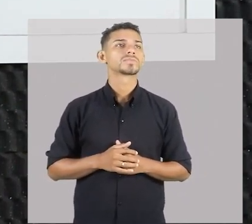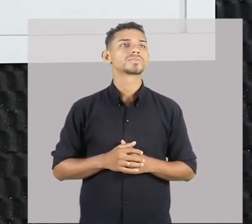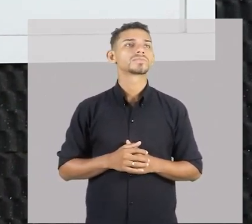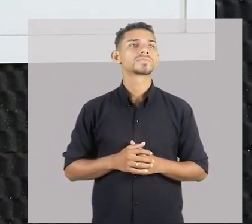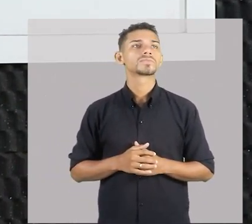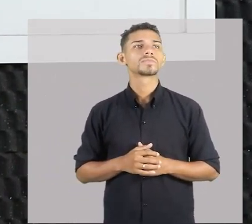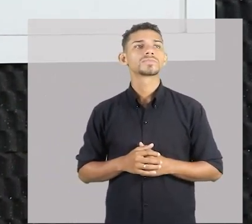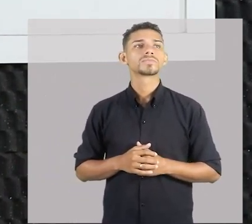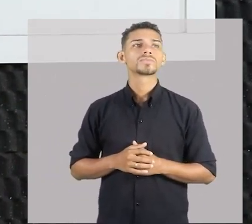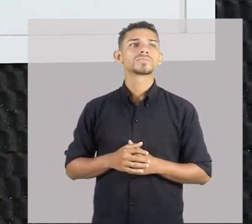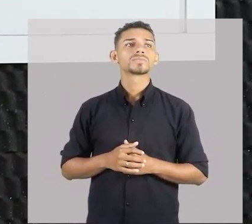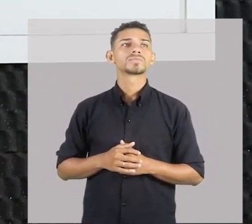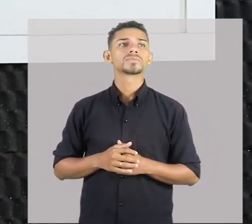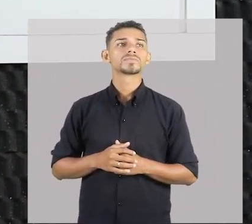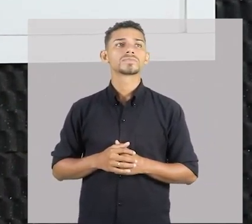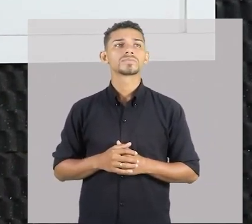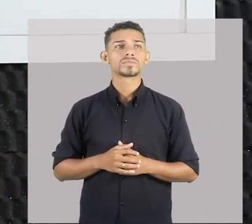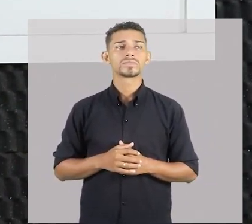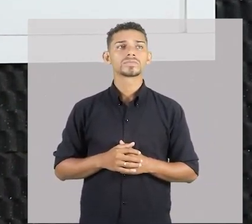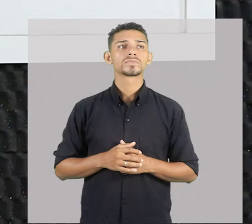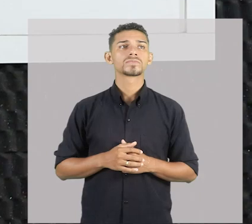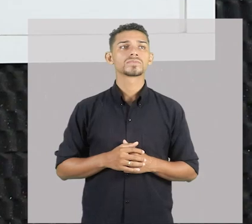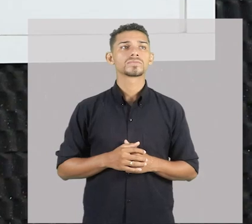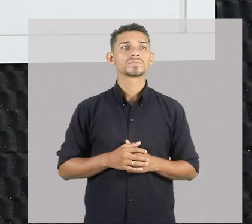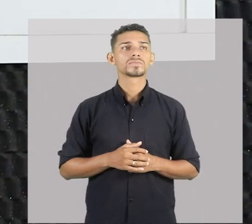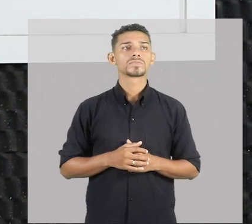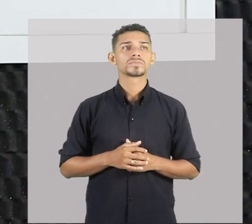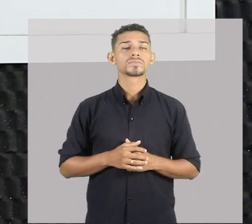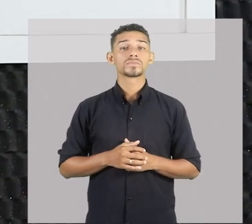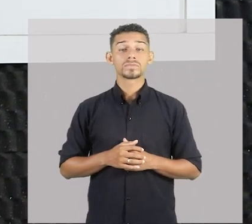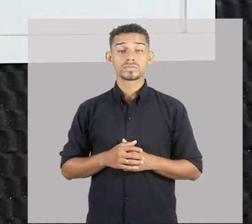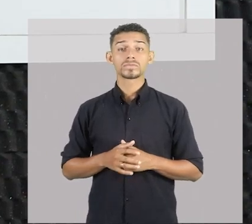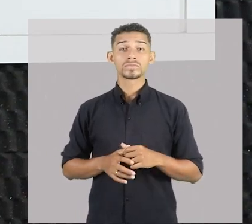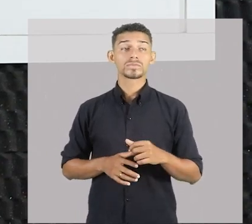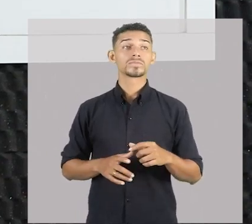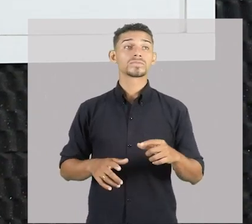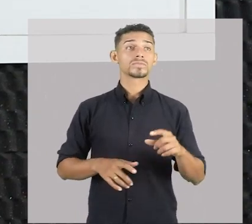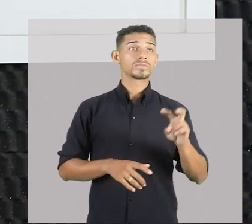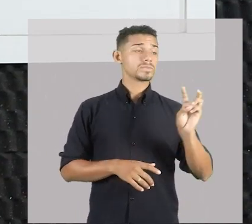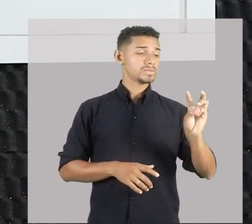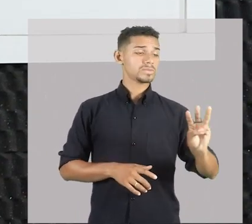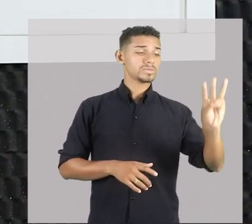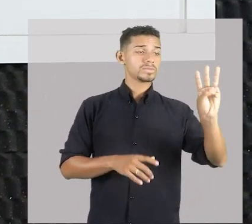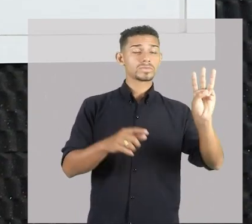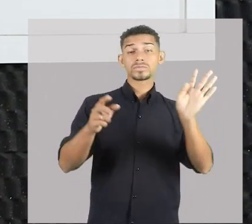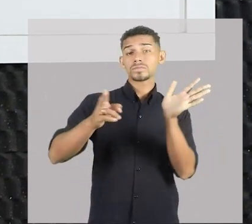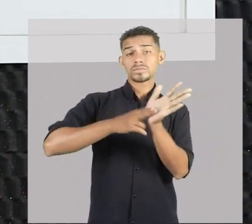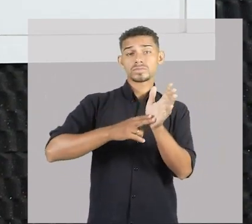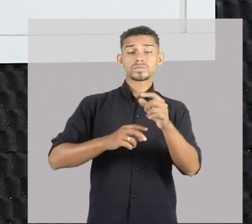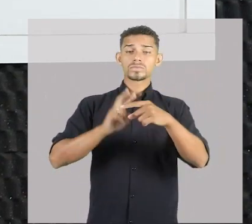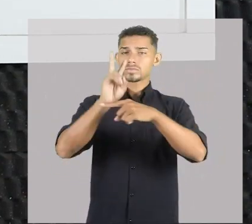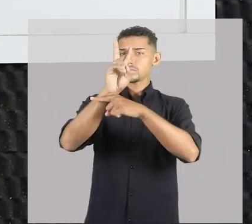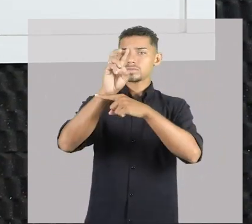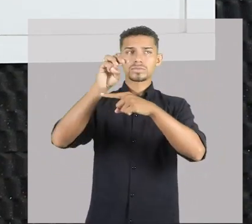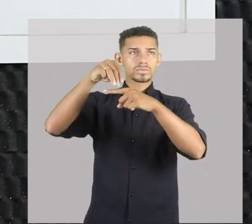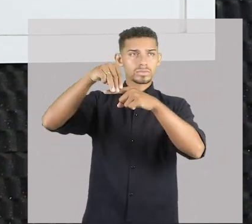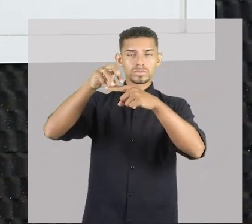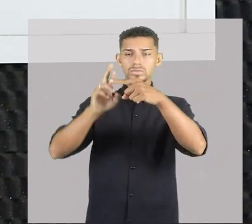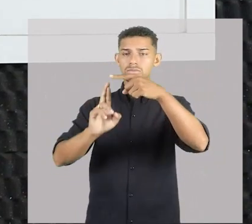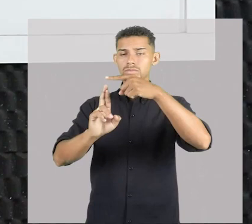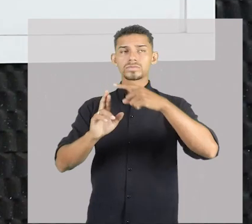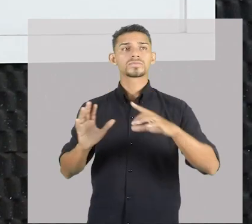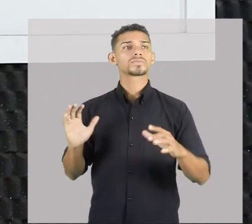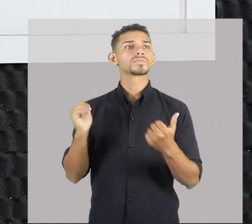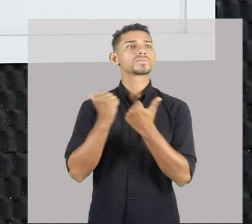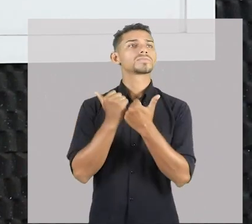ó. Velocidade angular é igual a velocidade escalar média dividido pelo raio. Certo? Vamos botar